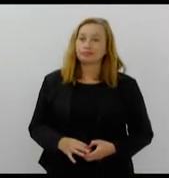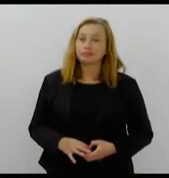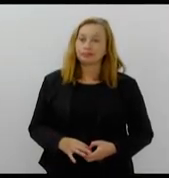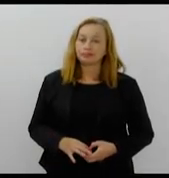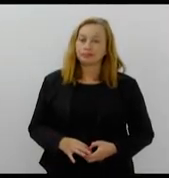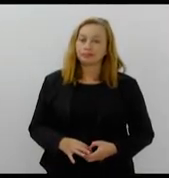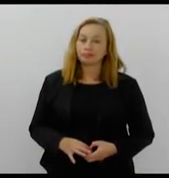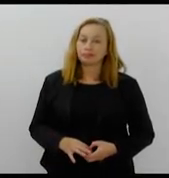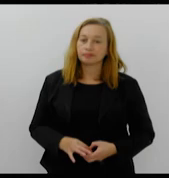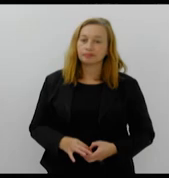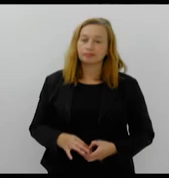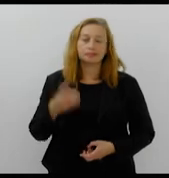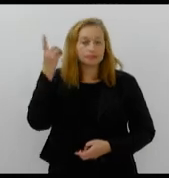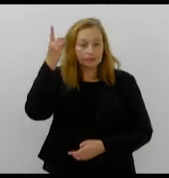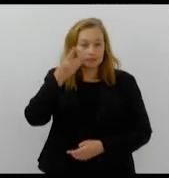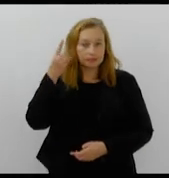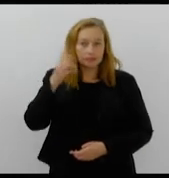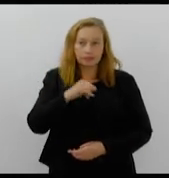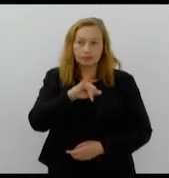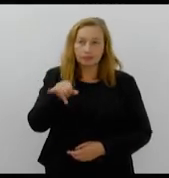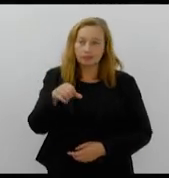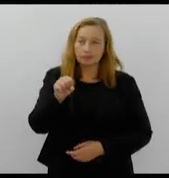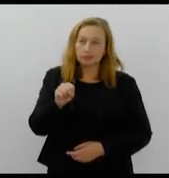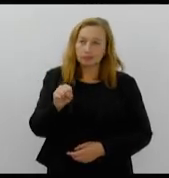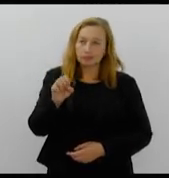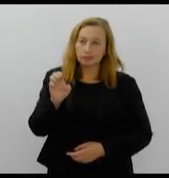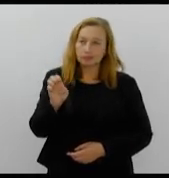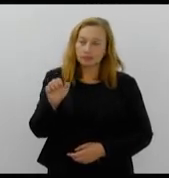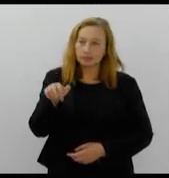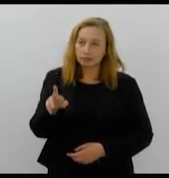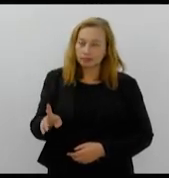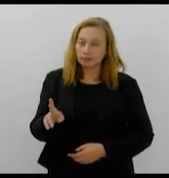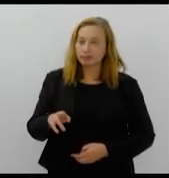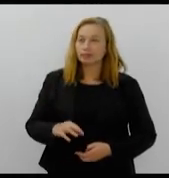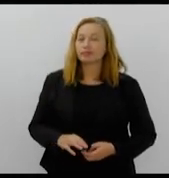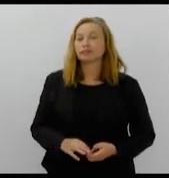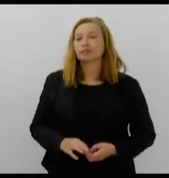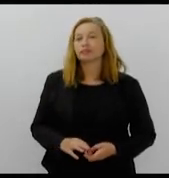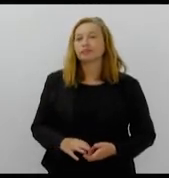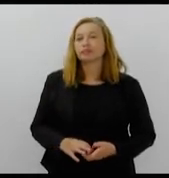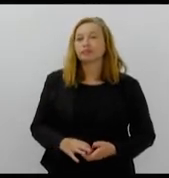deputado Josimar, o